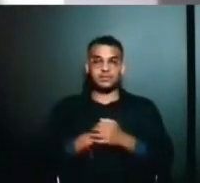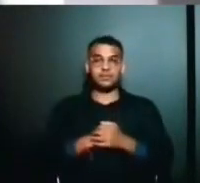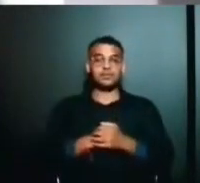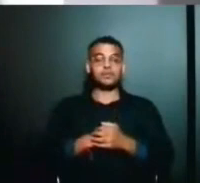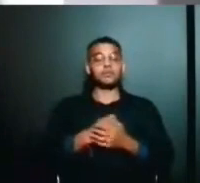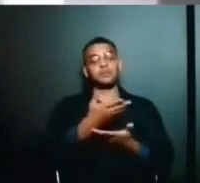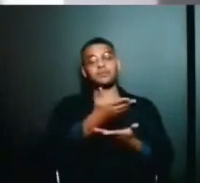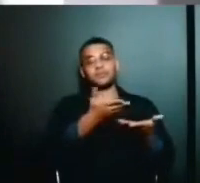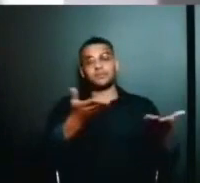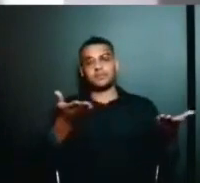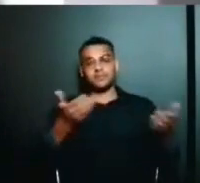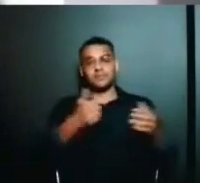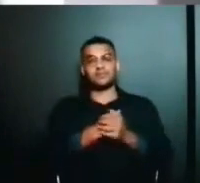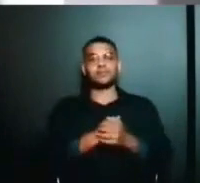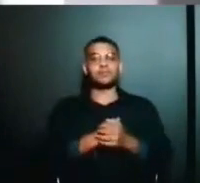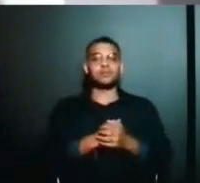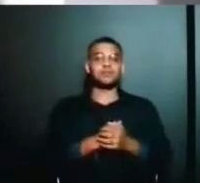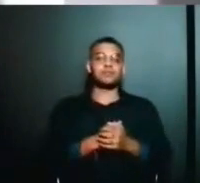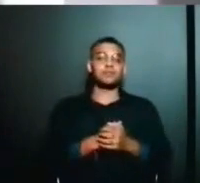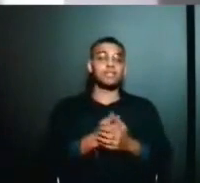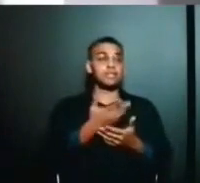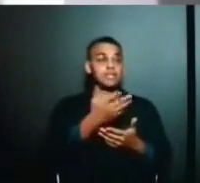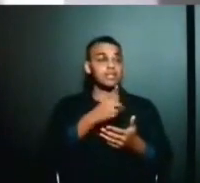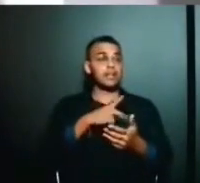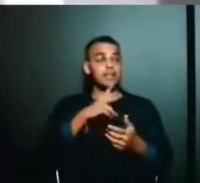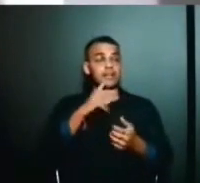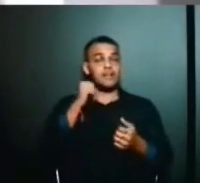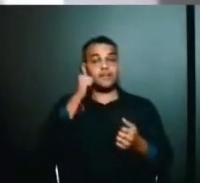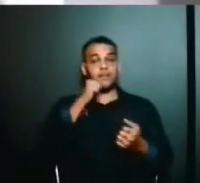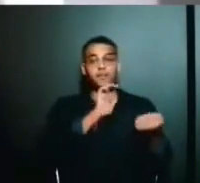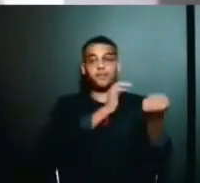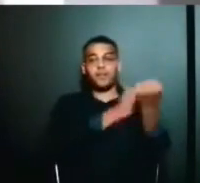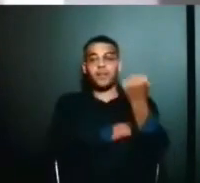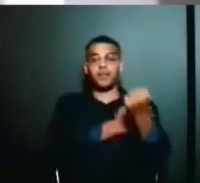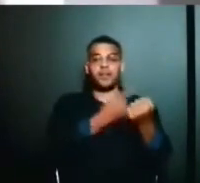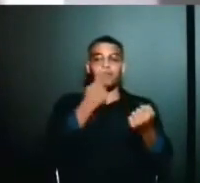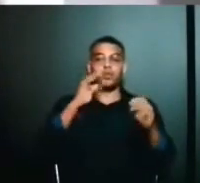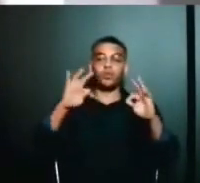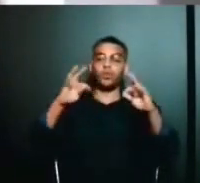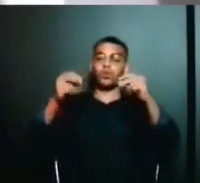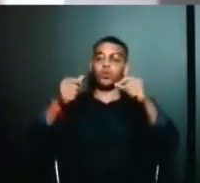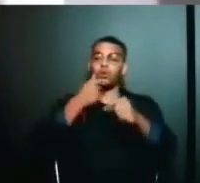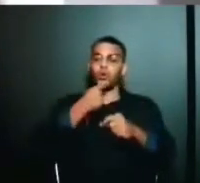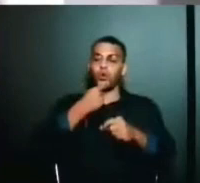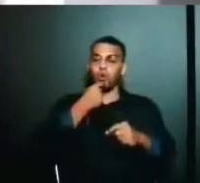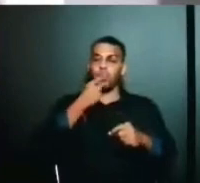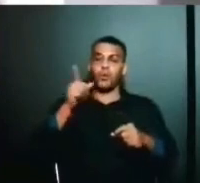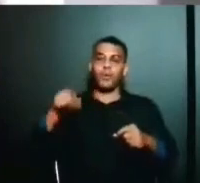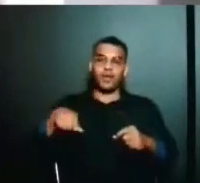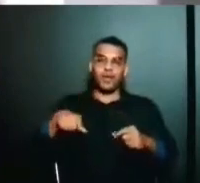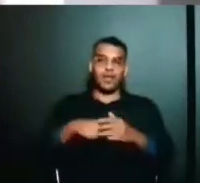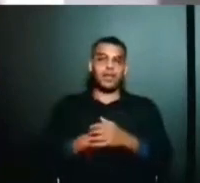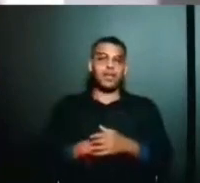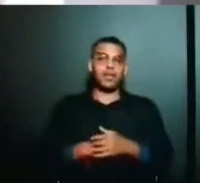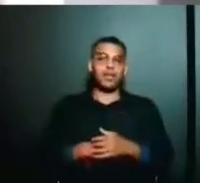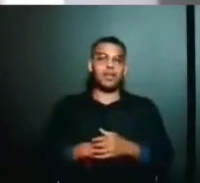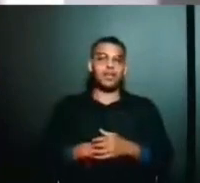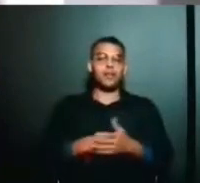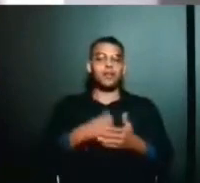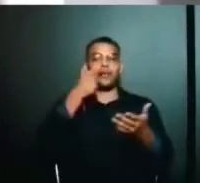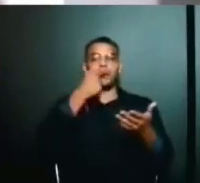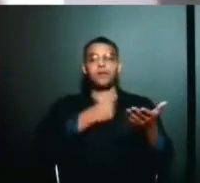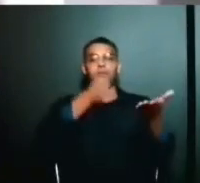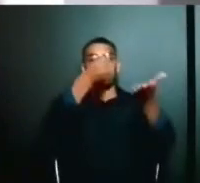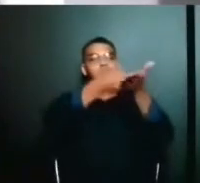desse feminismo que coloca todos os homens num balaio machista, e não da masculinidade, que é